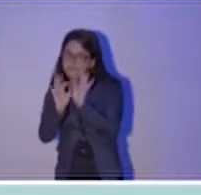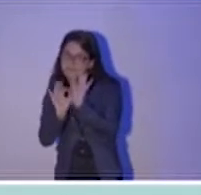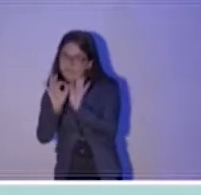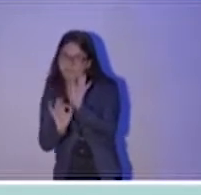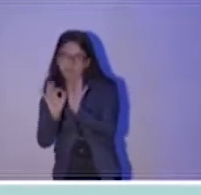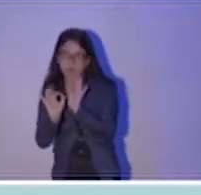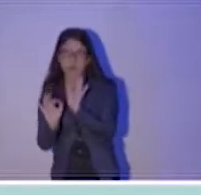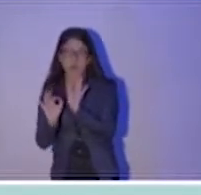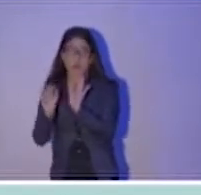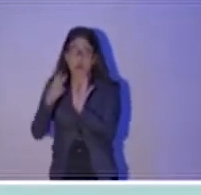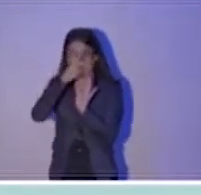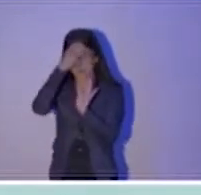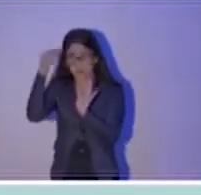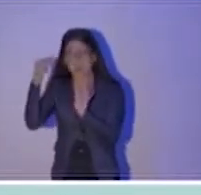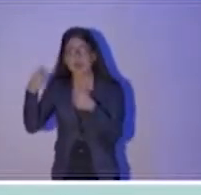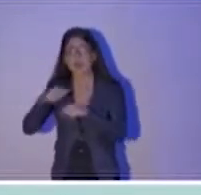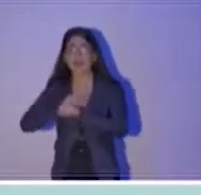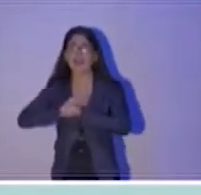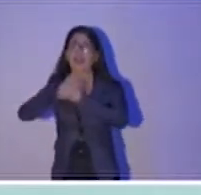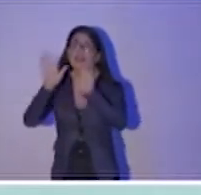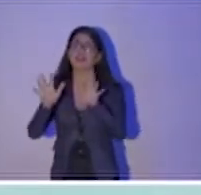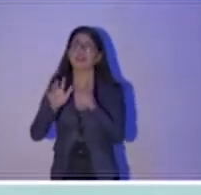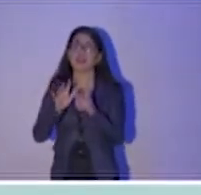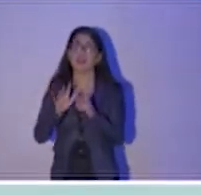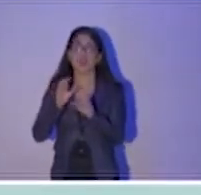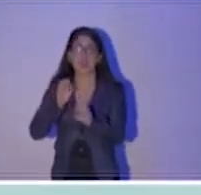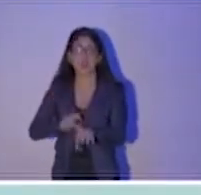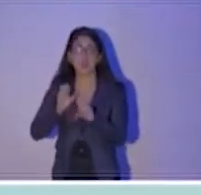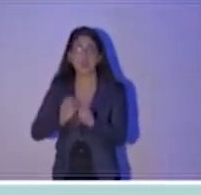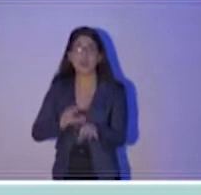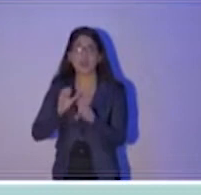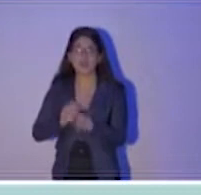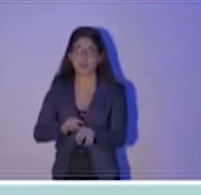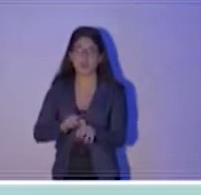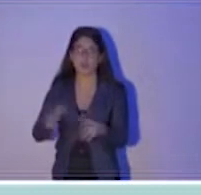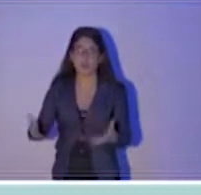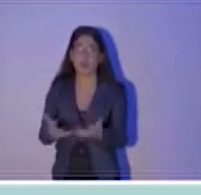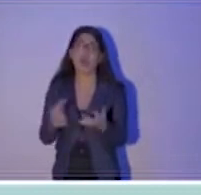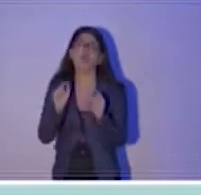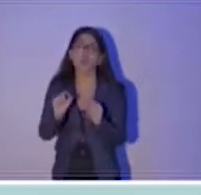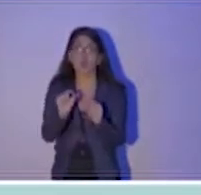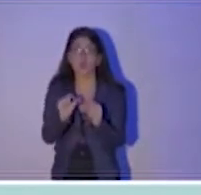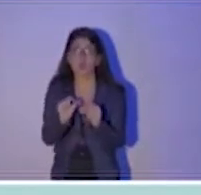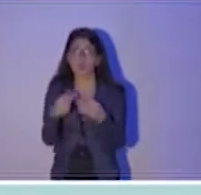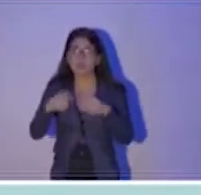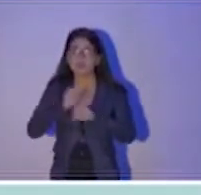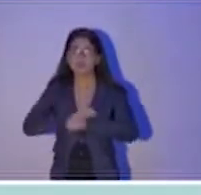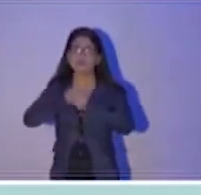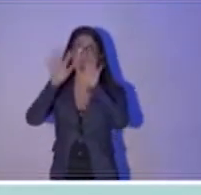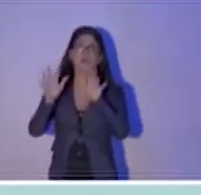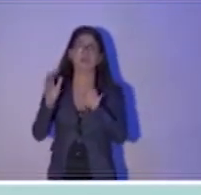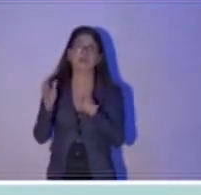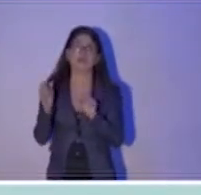de qual é o lugar que a educação tem nesse país. Nessa cidade, nesse estado. Eu preciso ter clareza